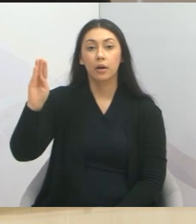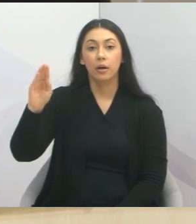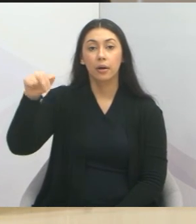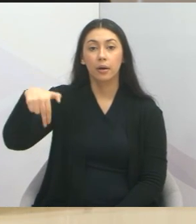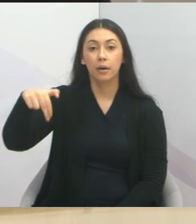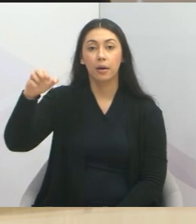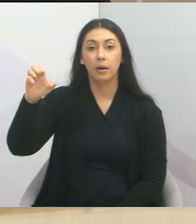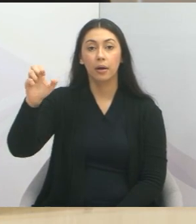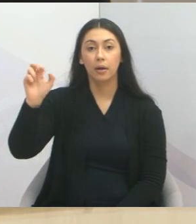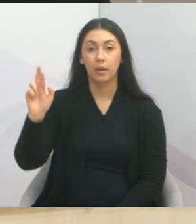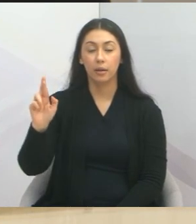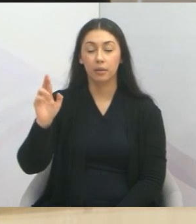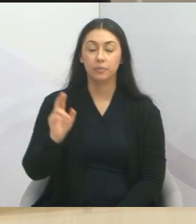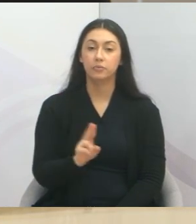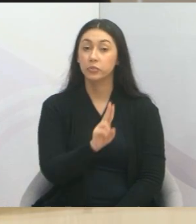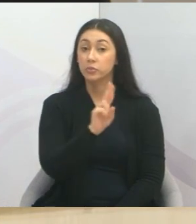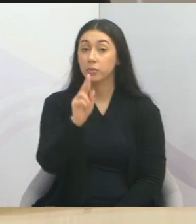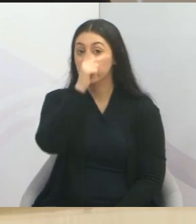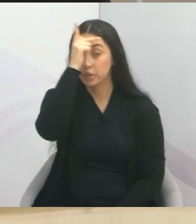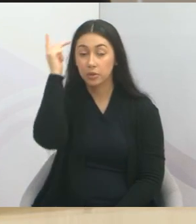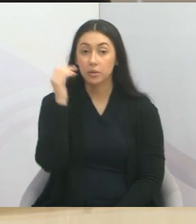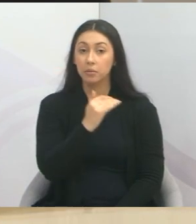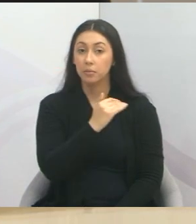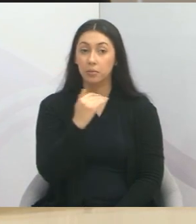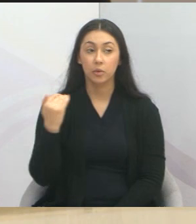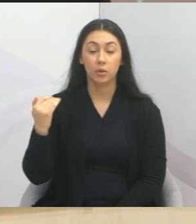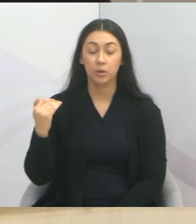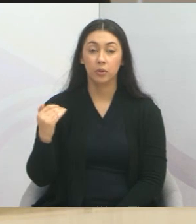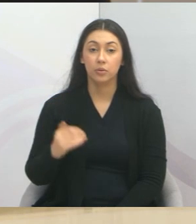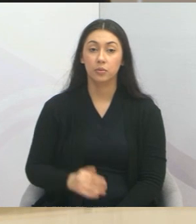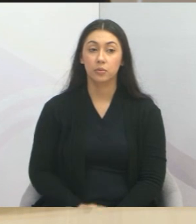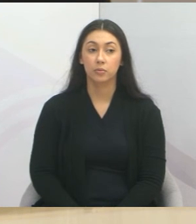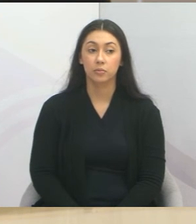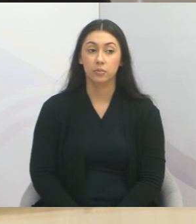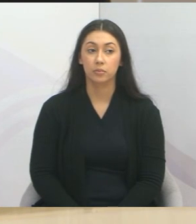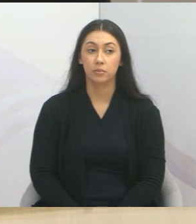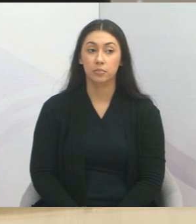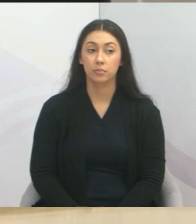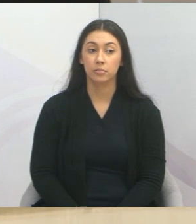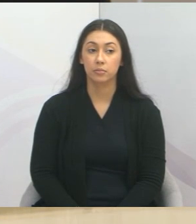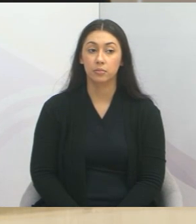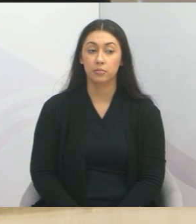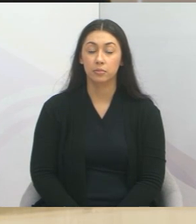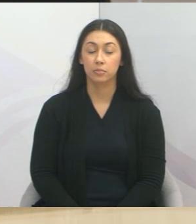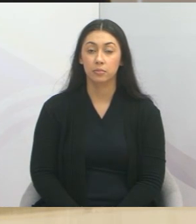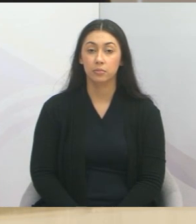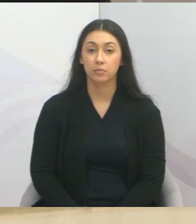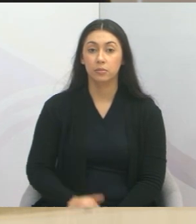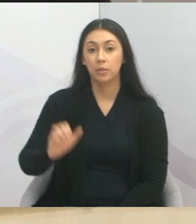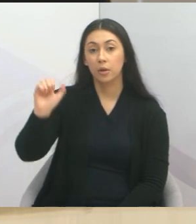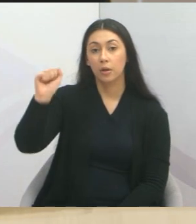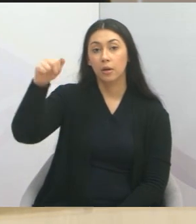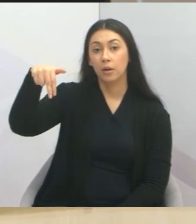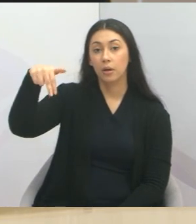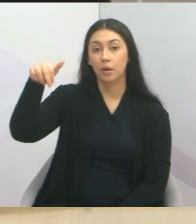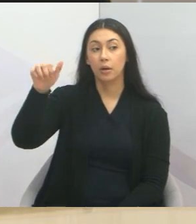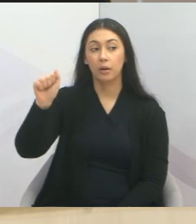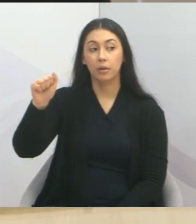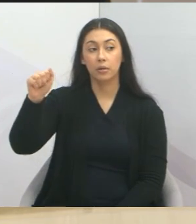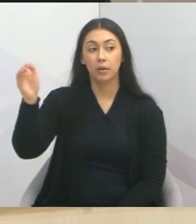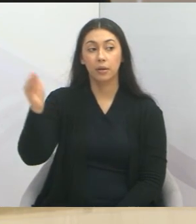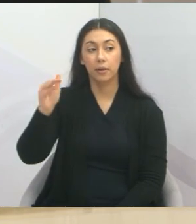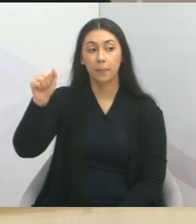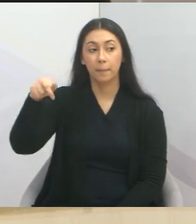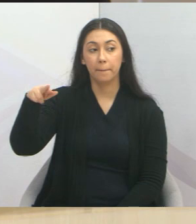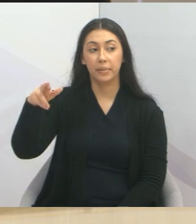Madureira voto de falecimento pelo voto de pesar pelo falecimento de Ana Pereira Ana